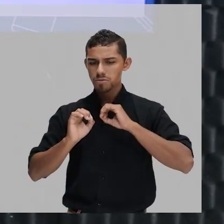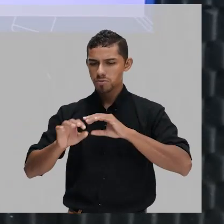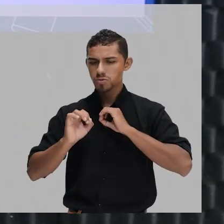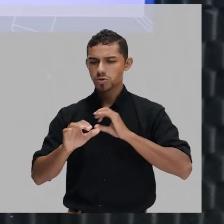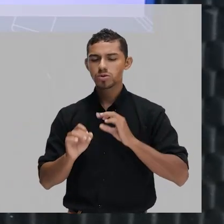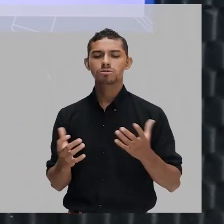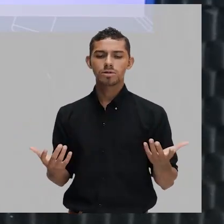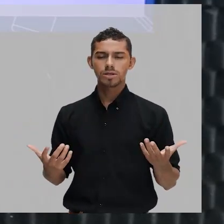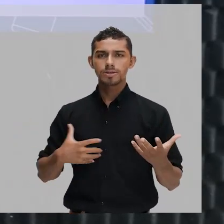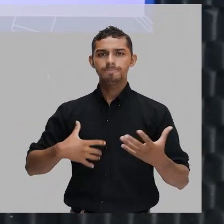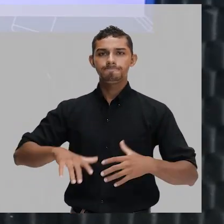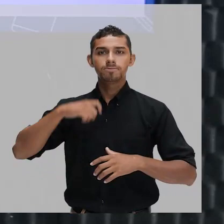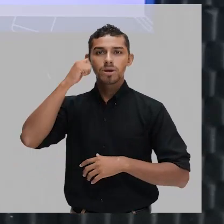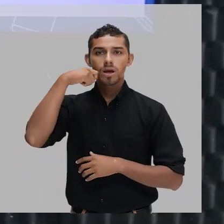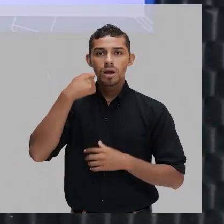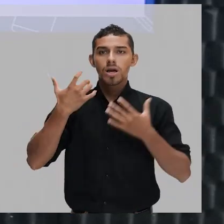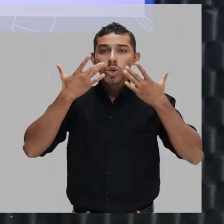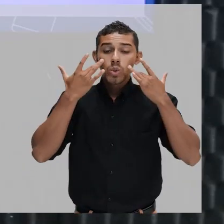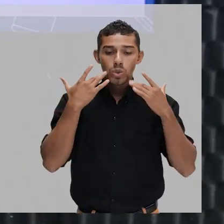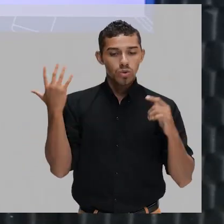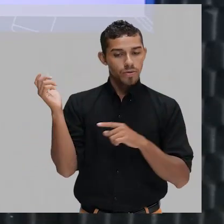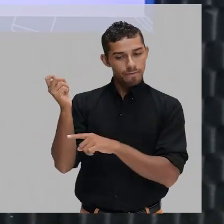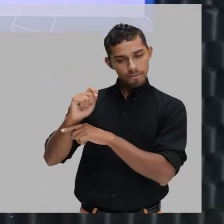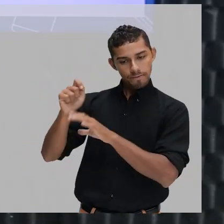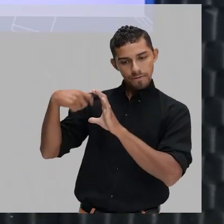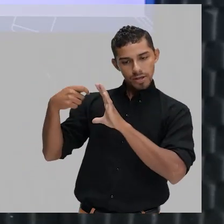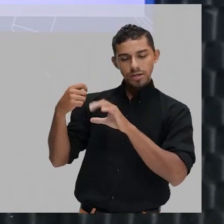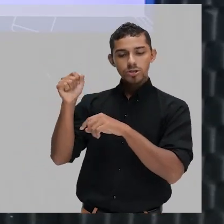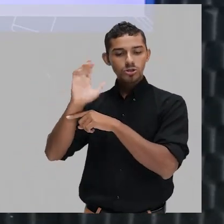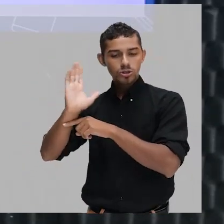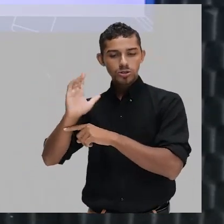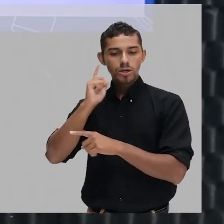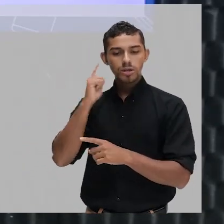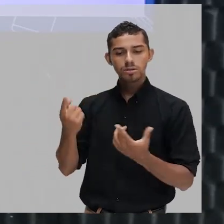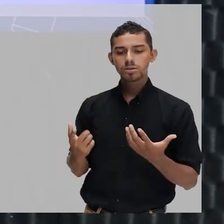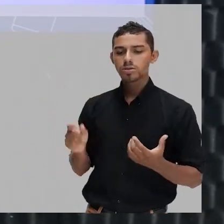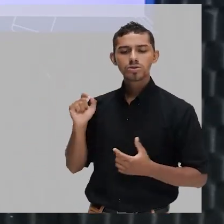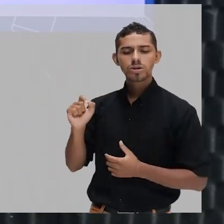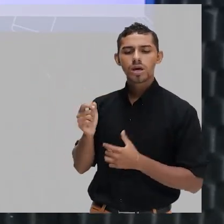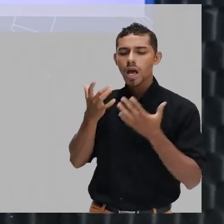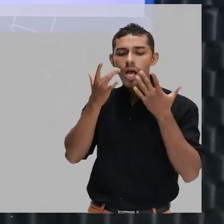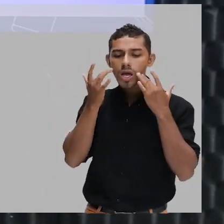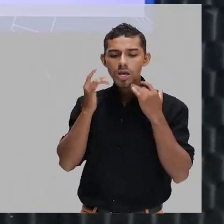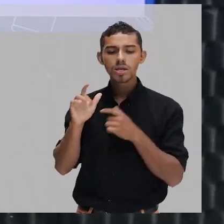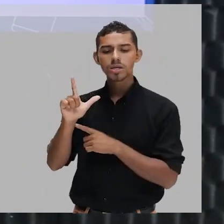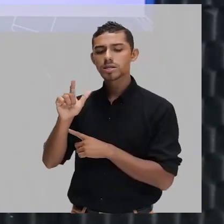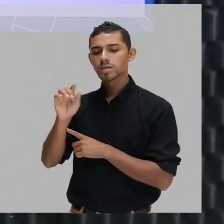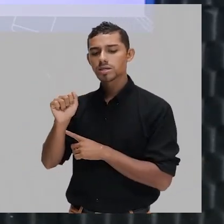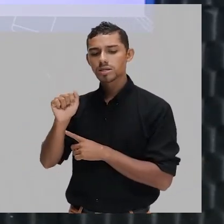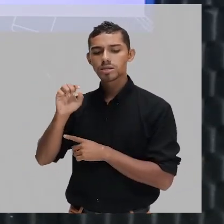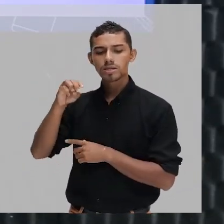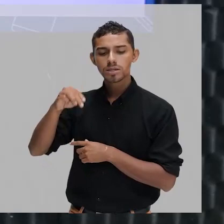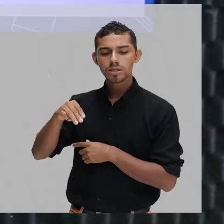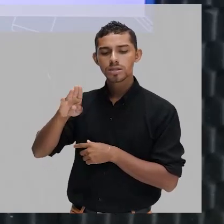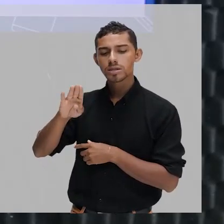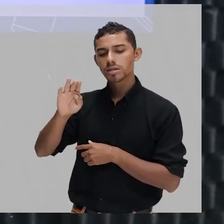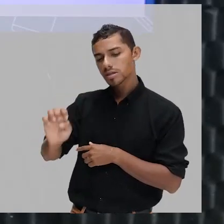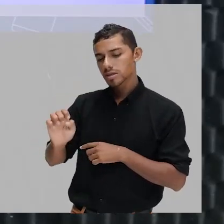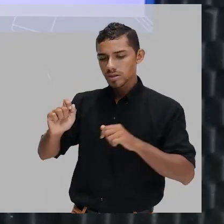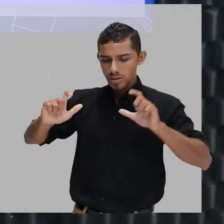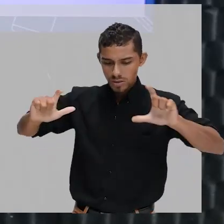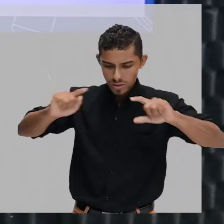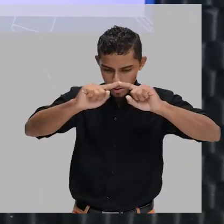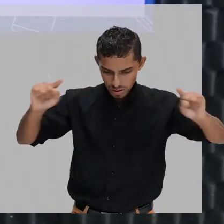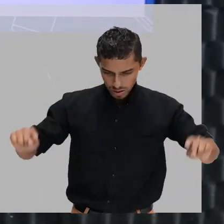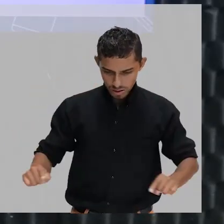né, na formação artística de vídeos. Eles montam espetáculo em Teatro Lambi Lambi. O que é o Teatro Lambi Lambi? É uma caixinha onde uma pessoa assiste um